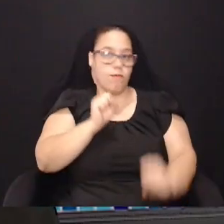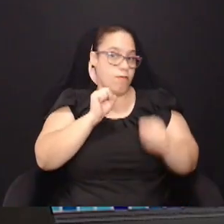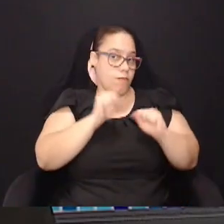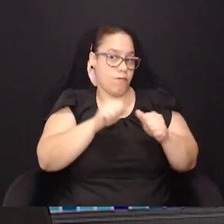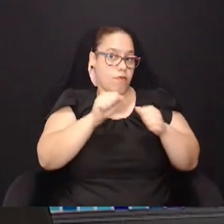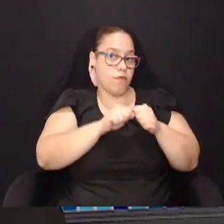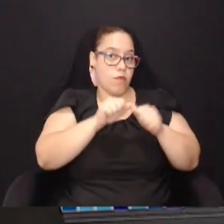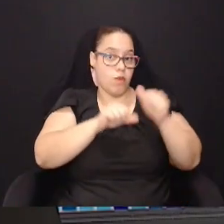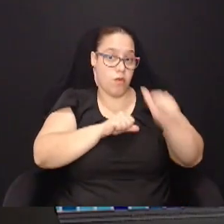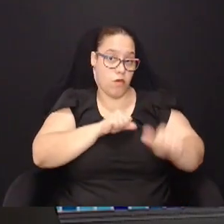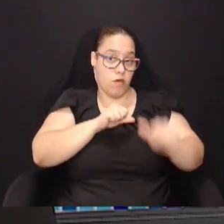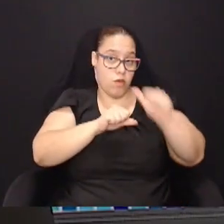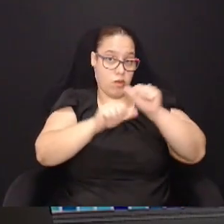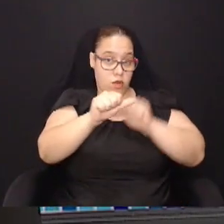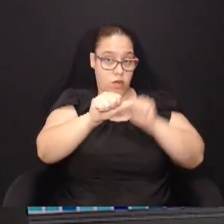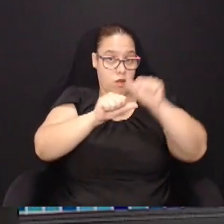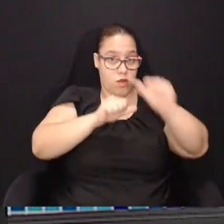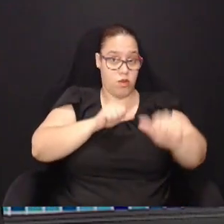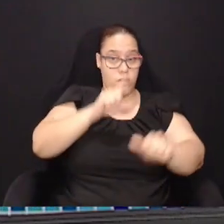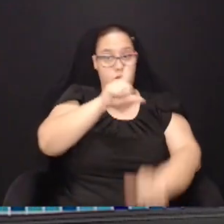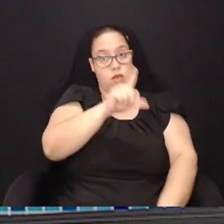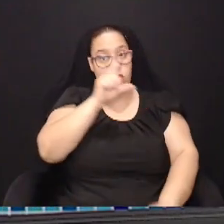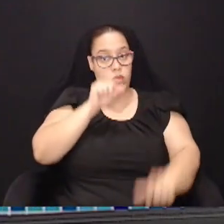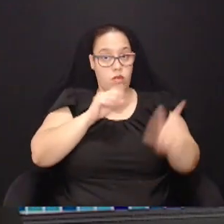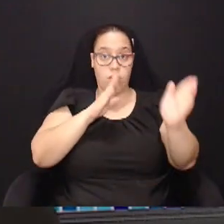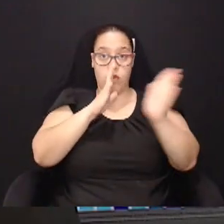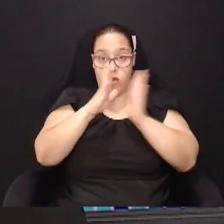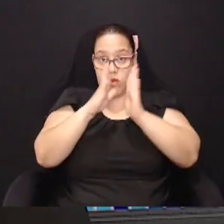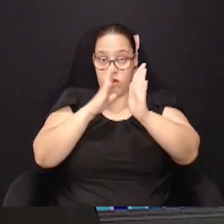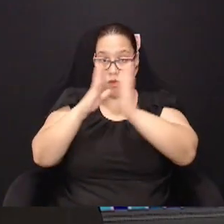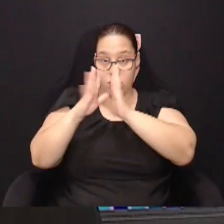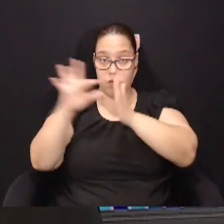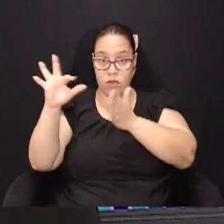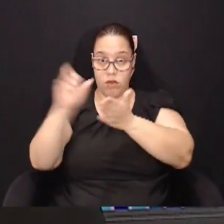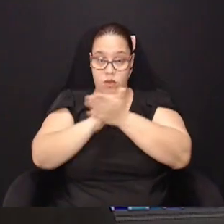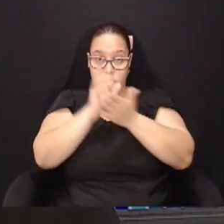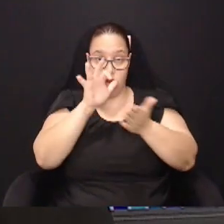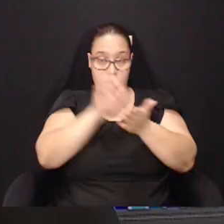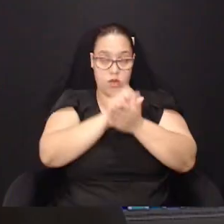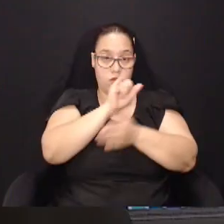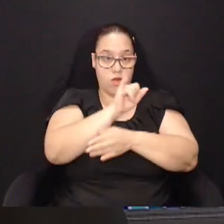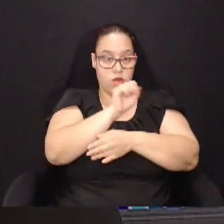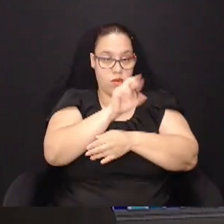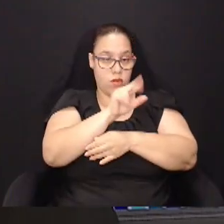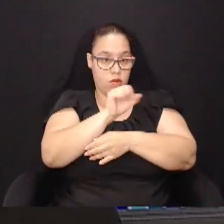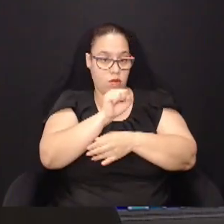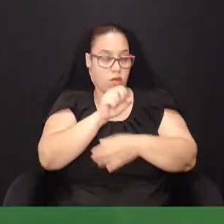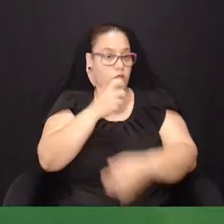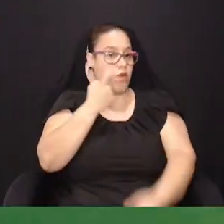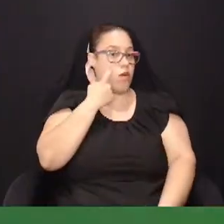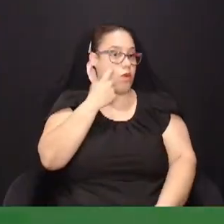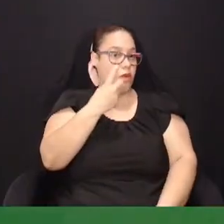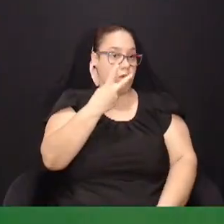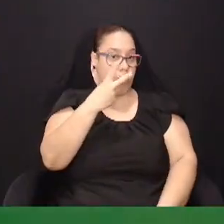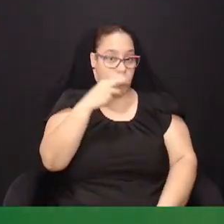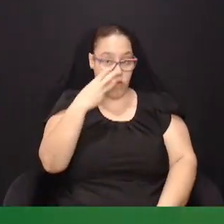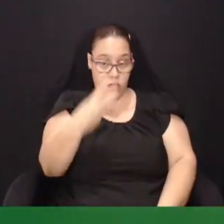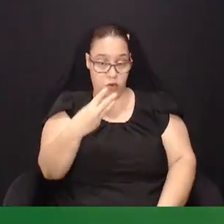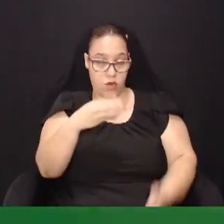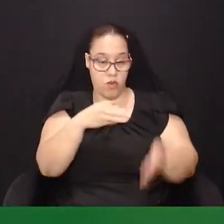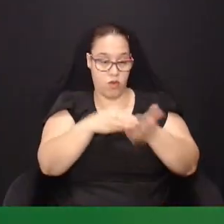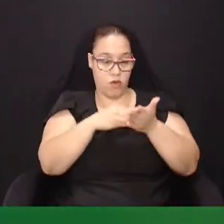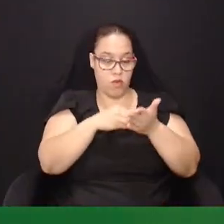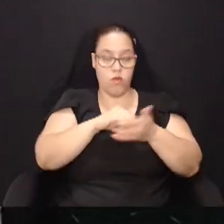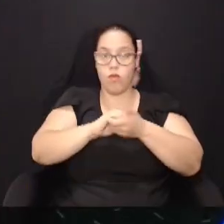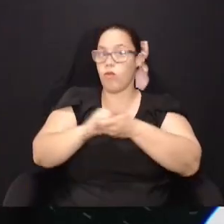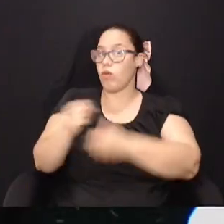trocas de opções durante o período de inscrição ao SISU, que vai até a sexta-feira, dia 23. Uma das novidades